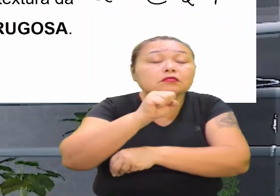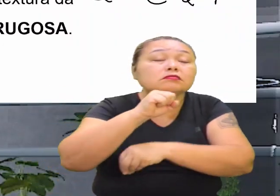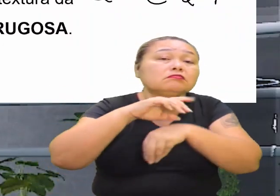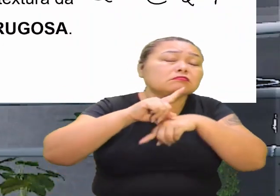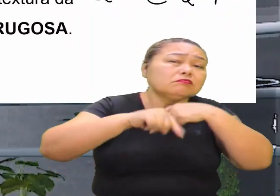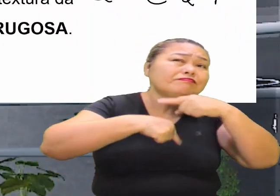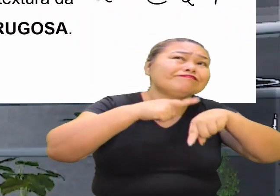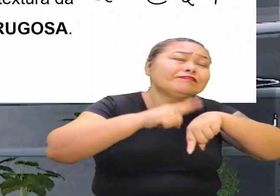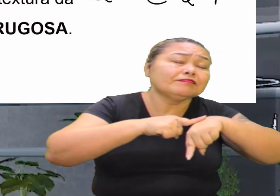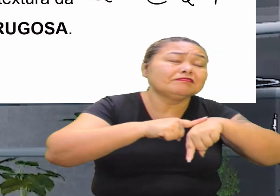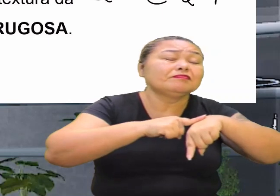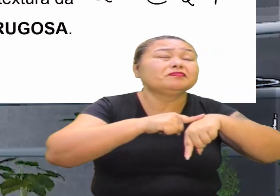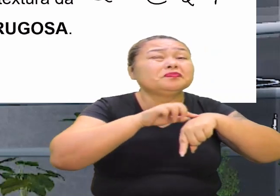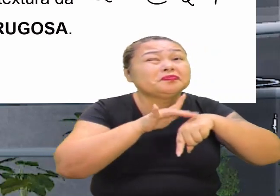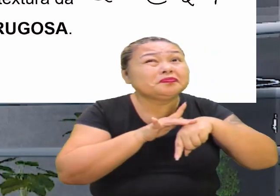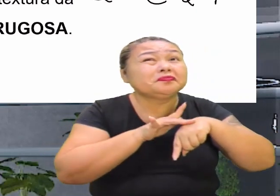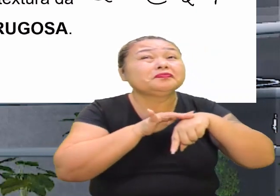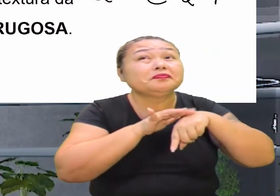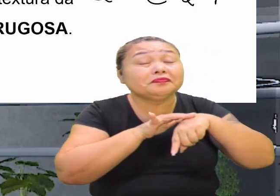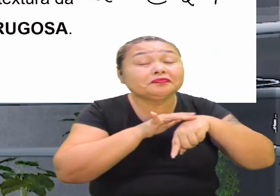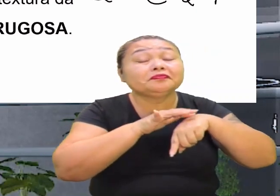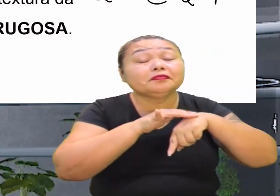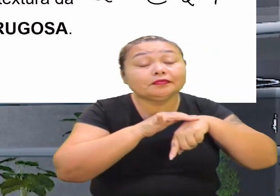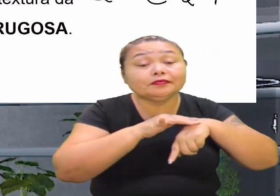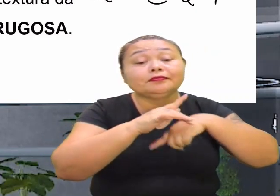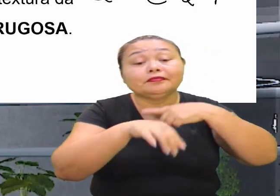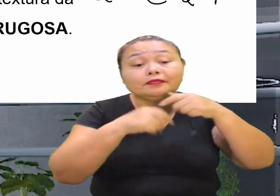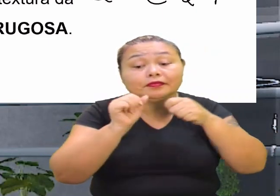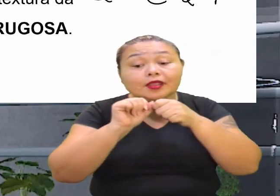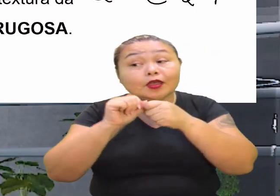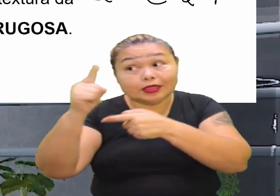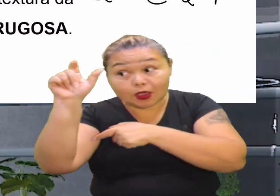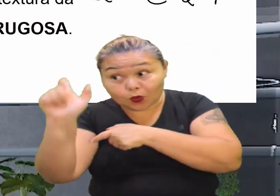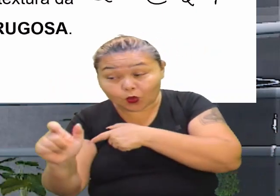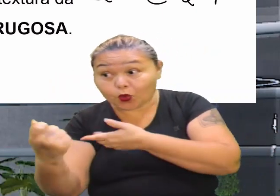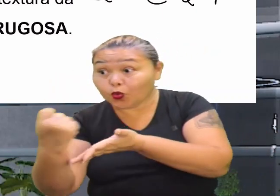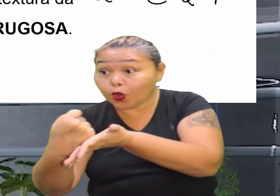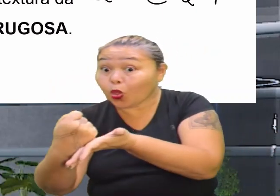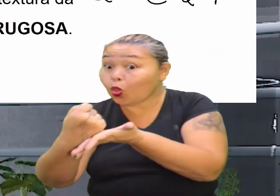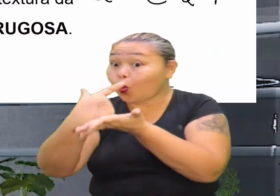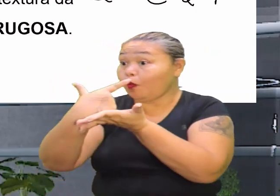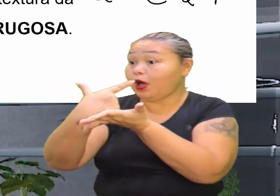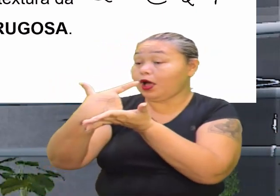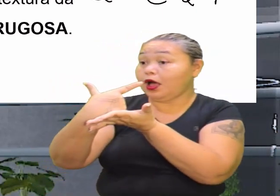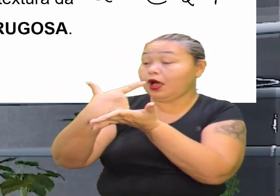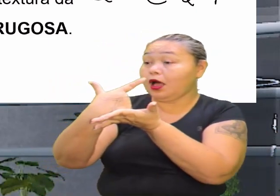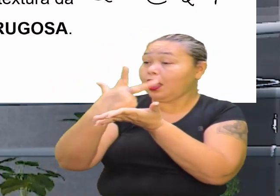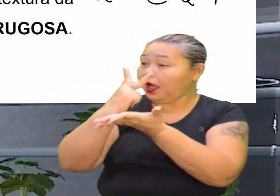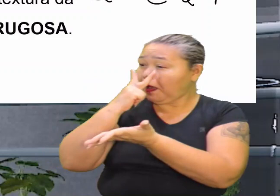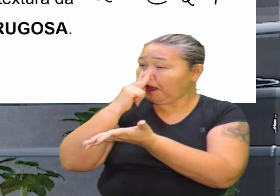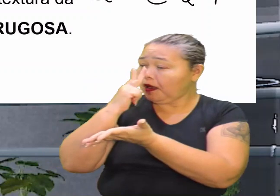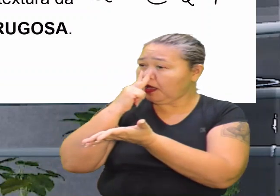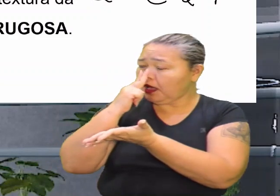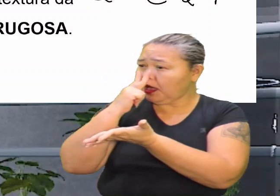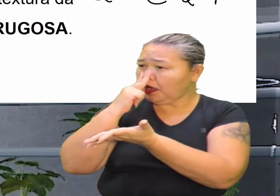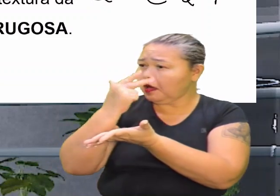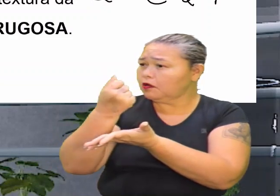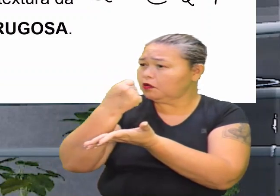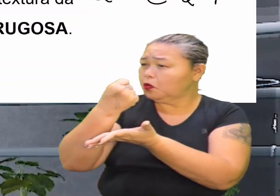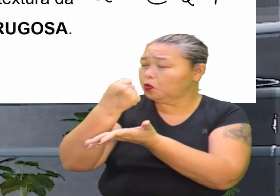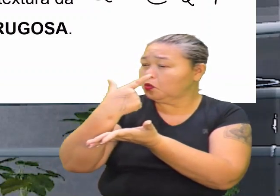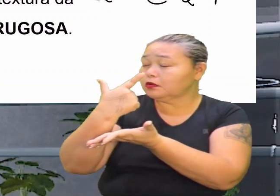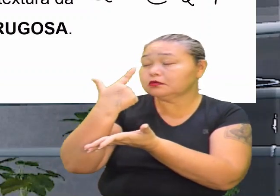mais tempo. Tem um que quando toma um remédio, parece que esse remédio dá